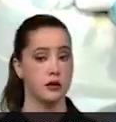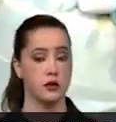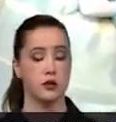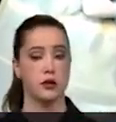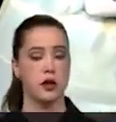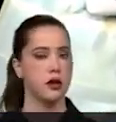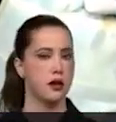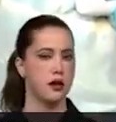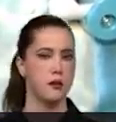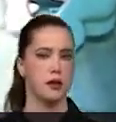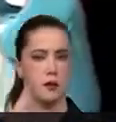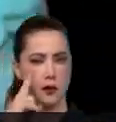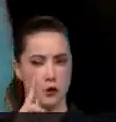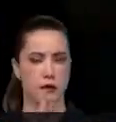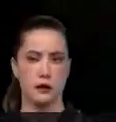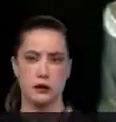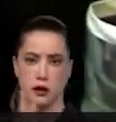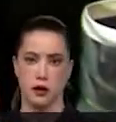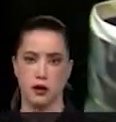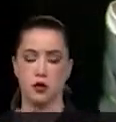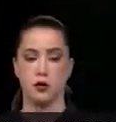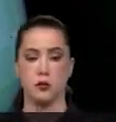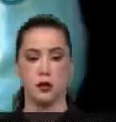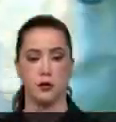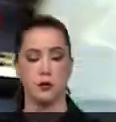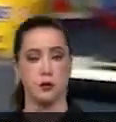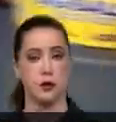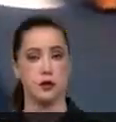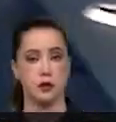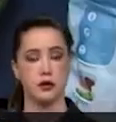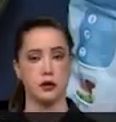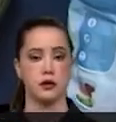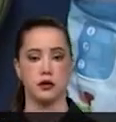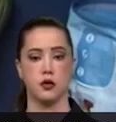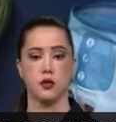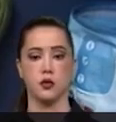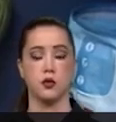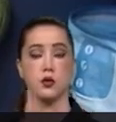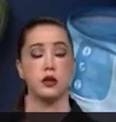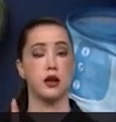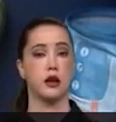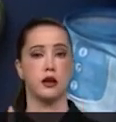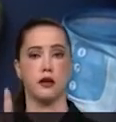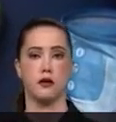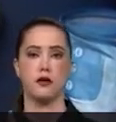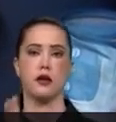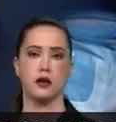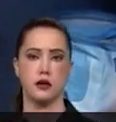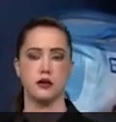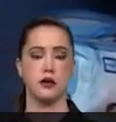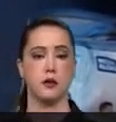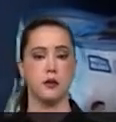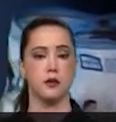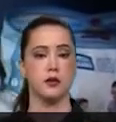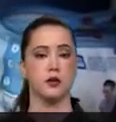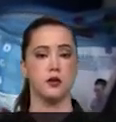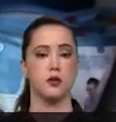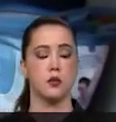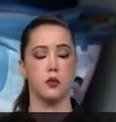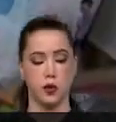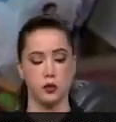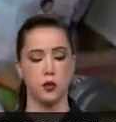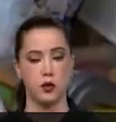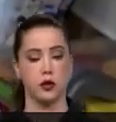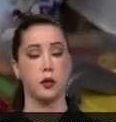tem autonomia para acessar sites e aplicativos na internet por meio da televisão, que fica disponível no próprio quartinho,